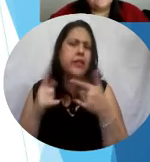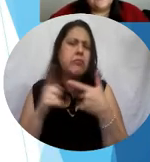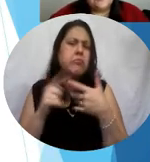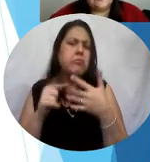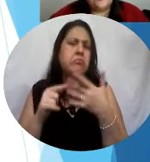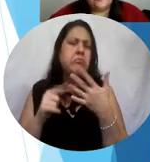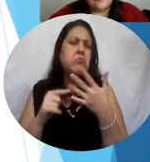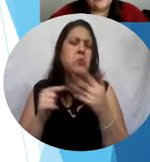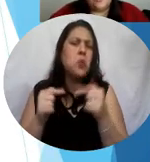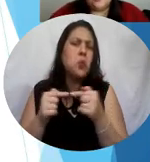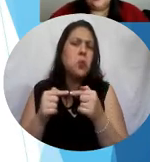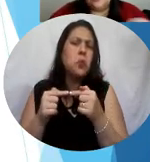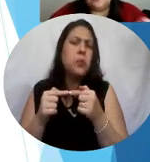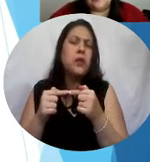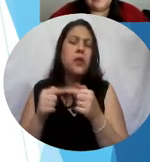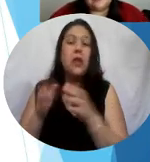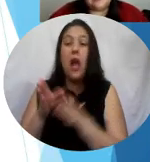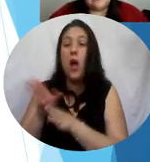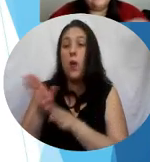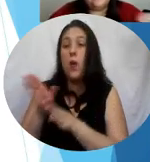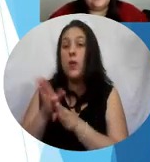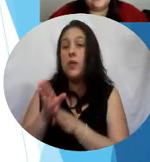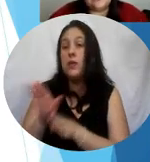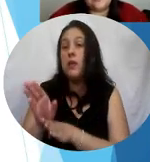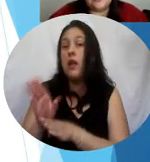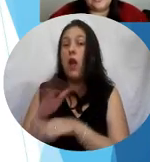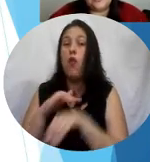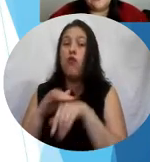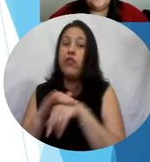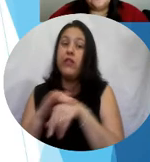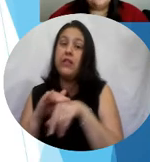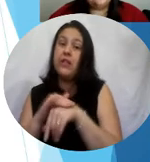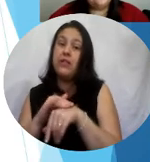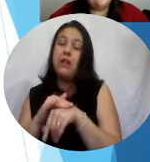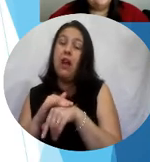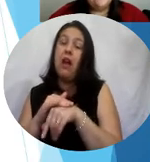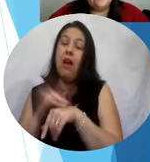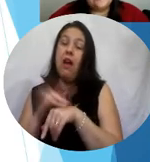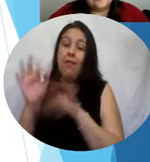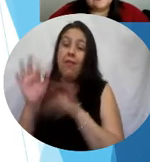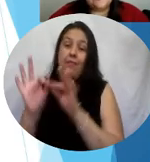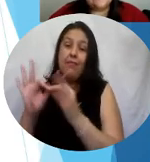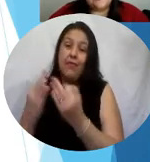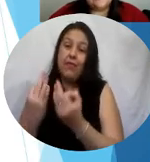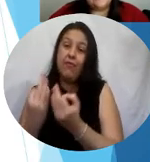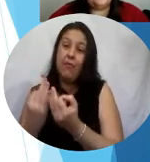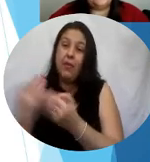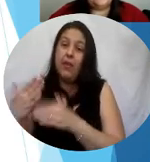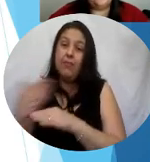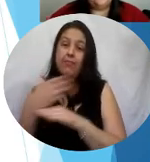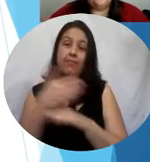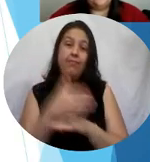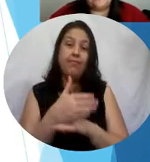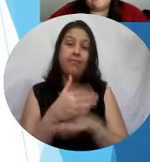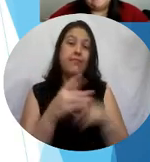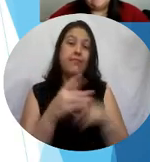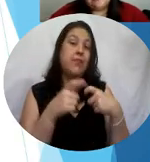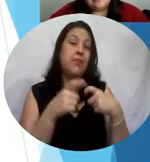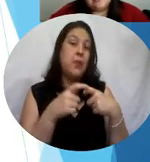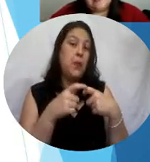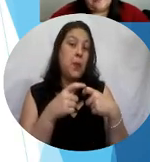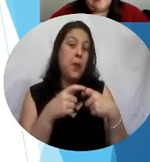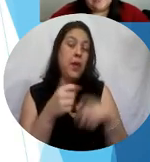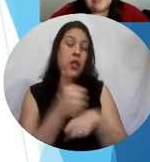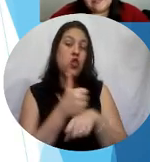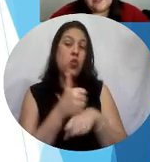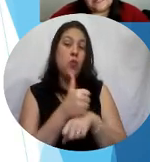para um serviço público do nosso município, da nossa região, para que ela busque, né? Para que ela